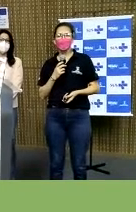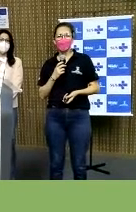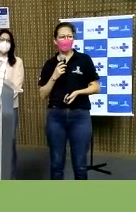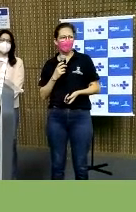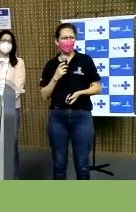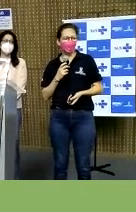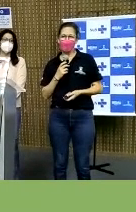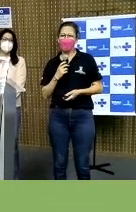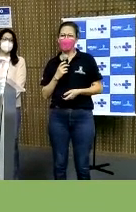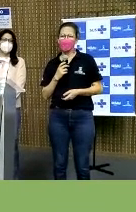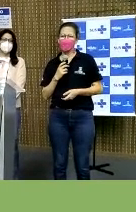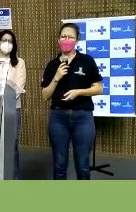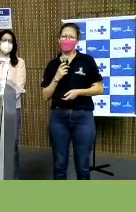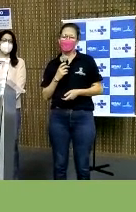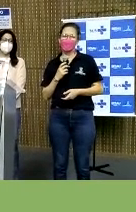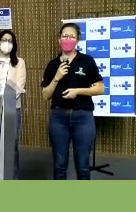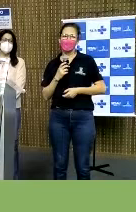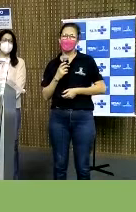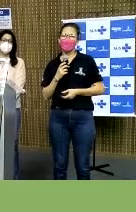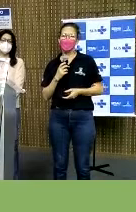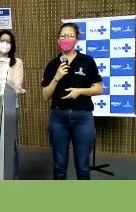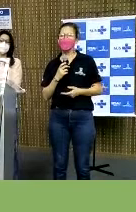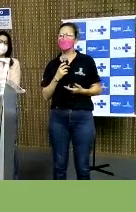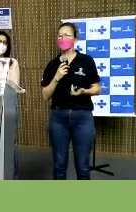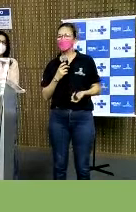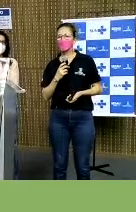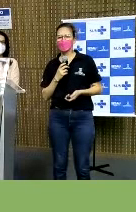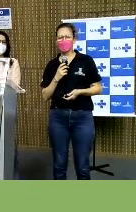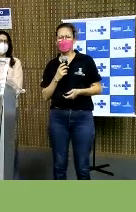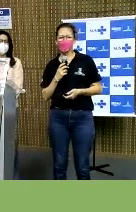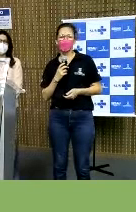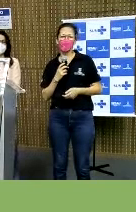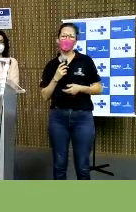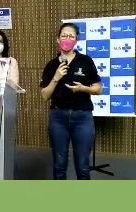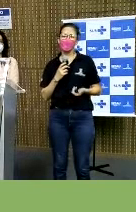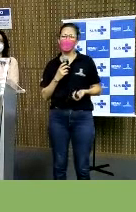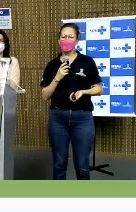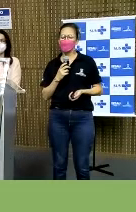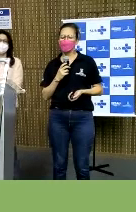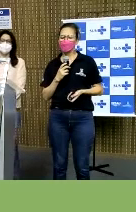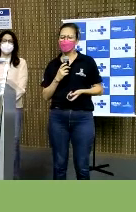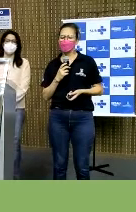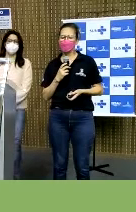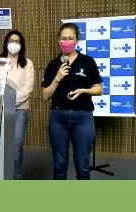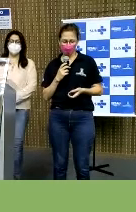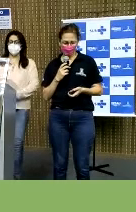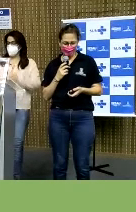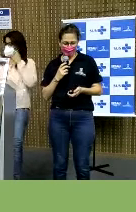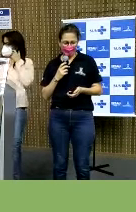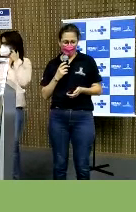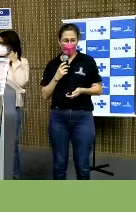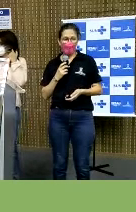Seria redundante eu falar que os indicadores baixos, né, de 2020 foi